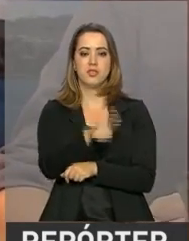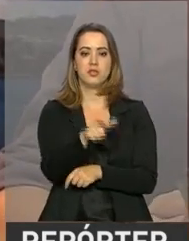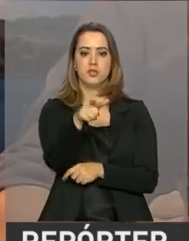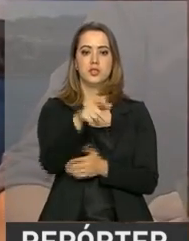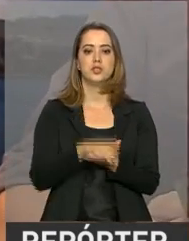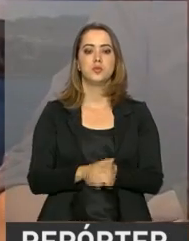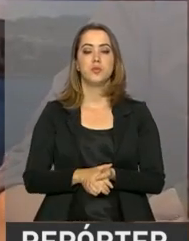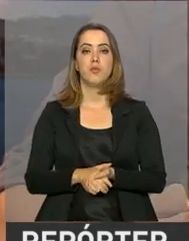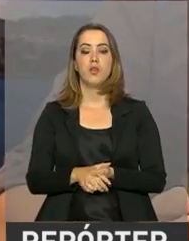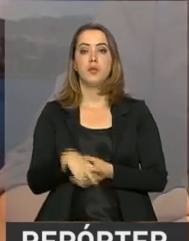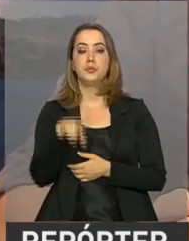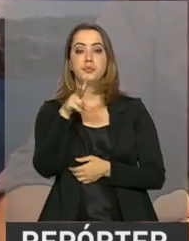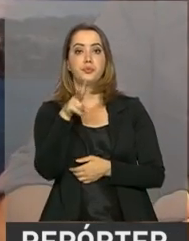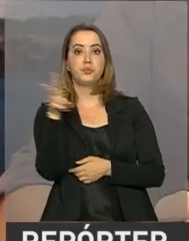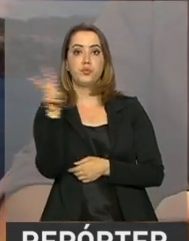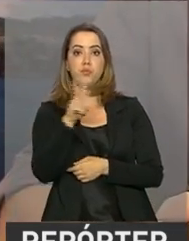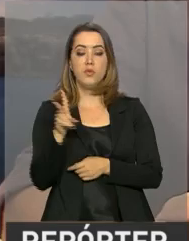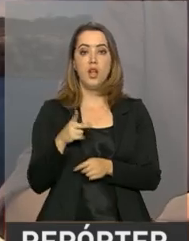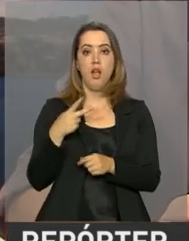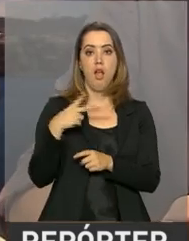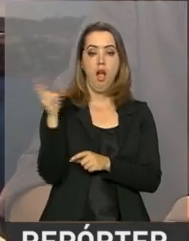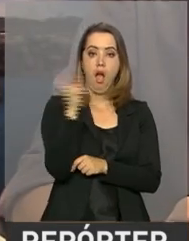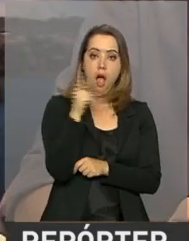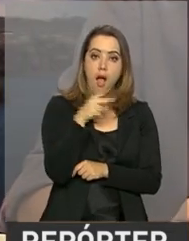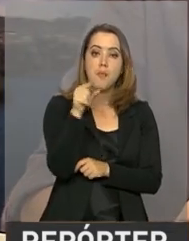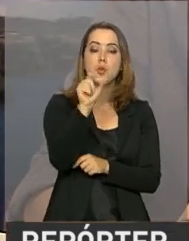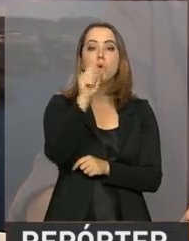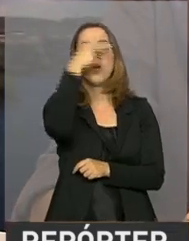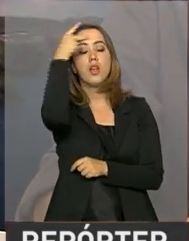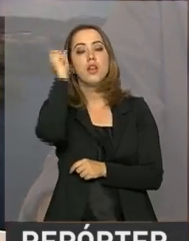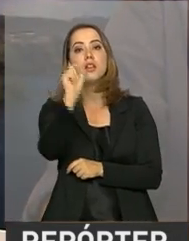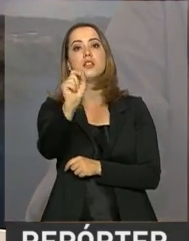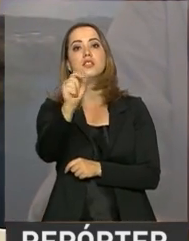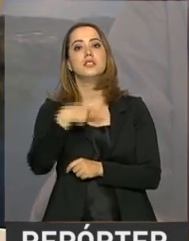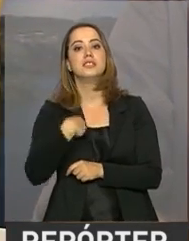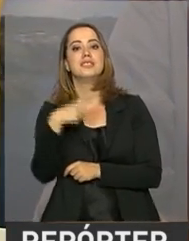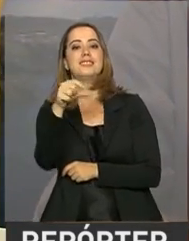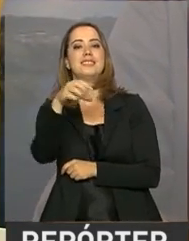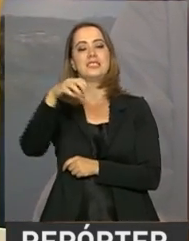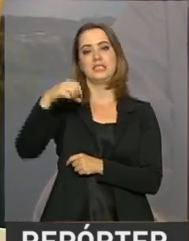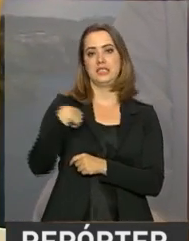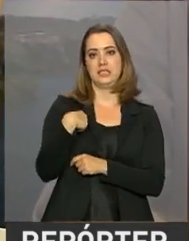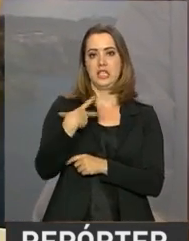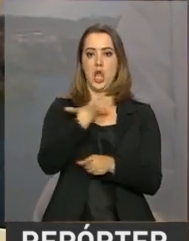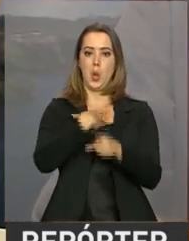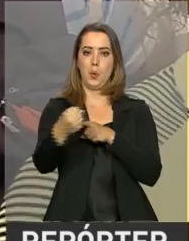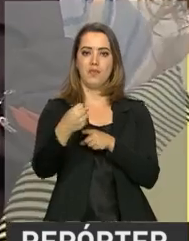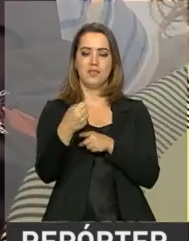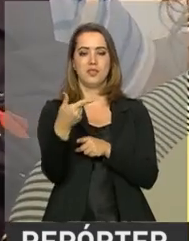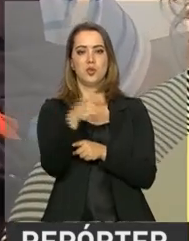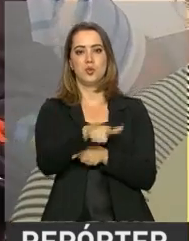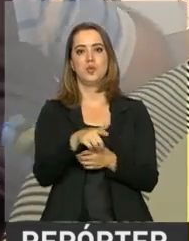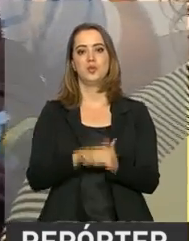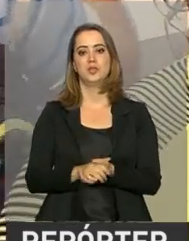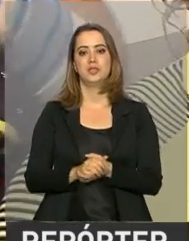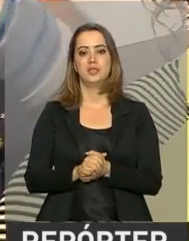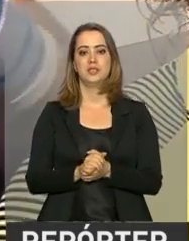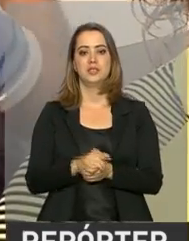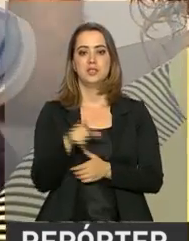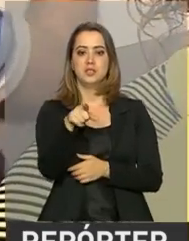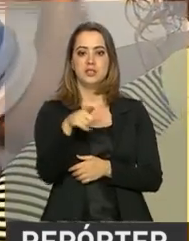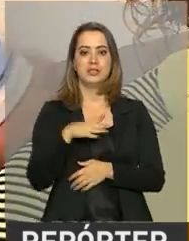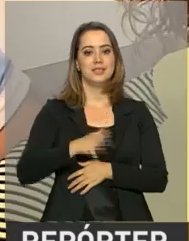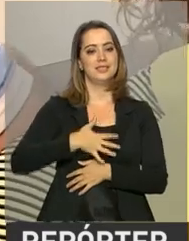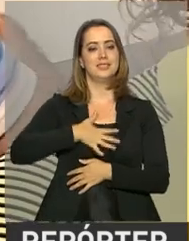velocidade? Charles Tibana, velocidade 85. Adria Santos, 90. Ganhei de novo. É uma emoção muito grande,